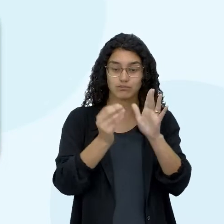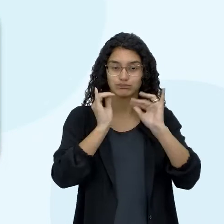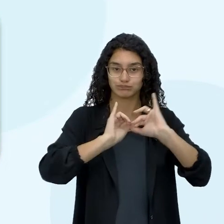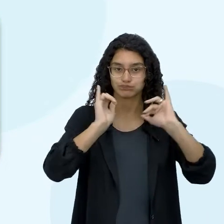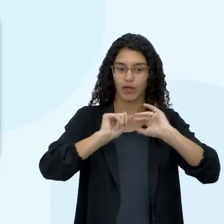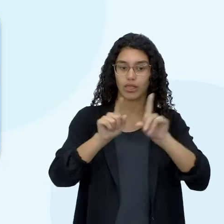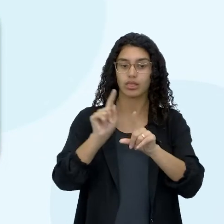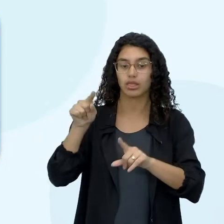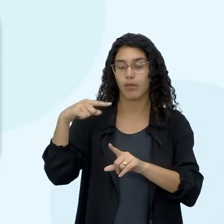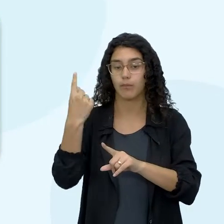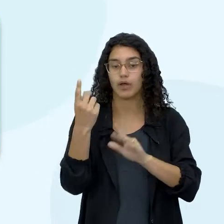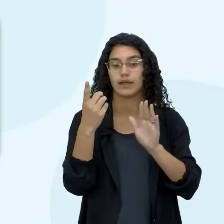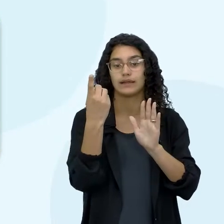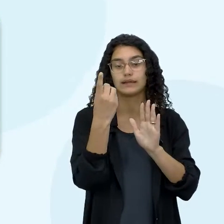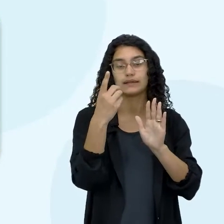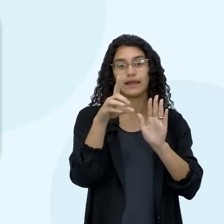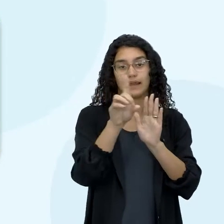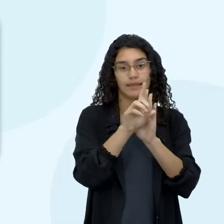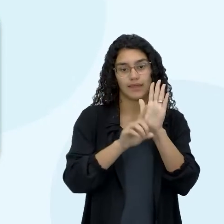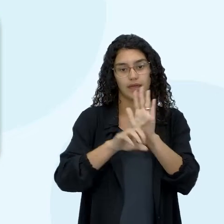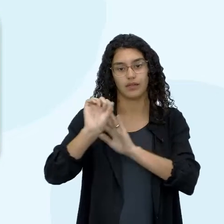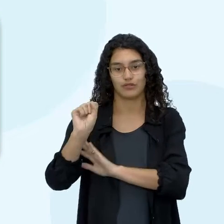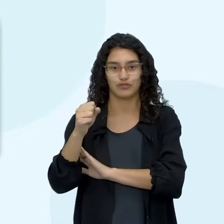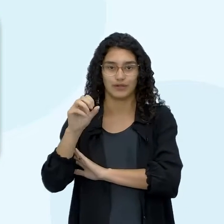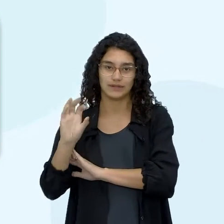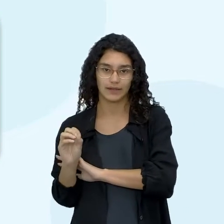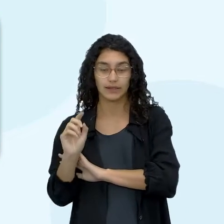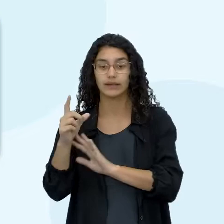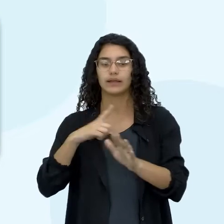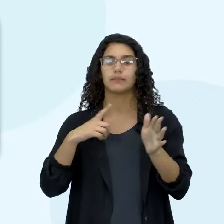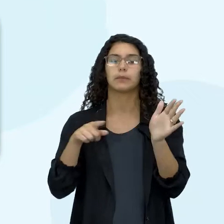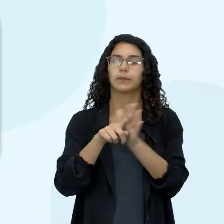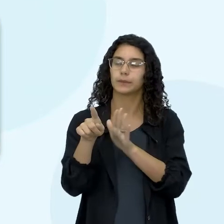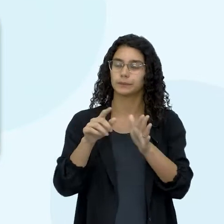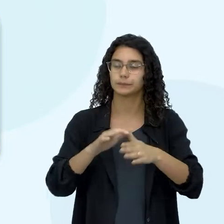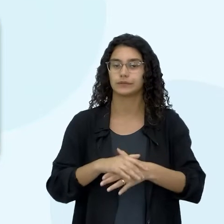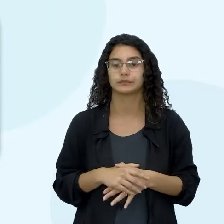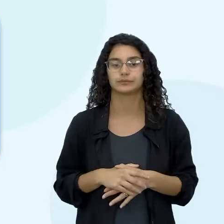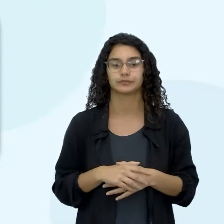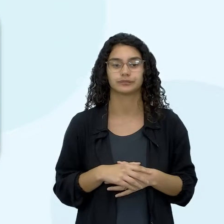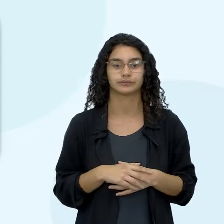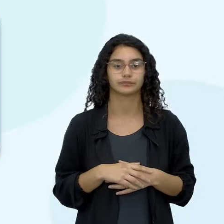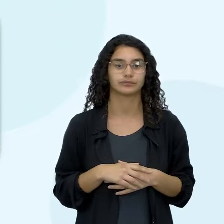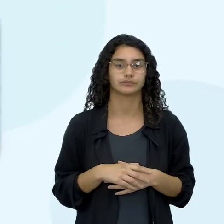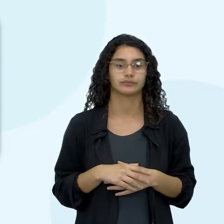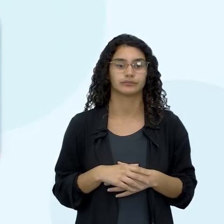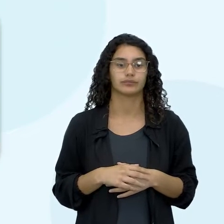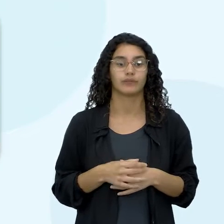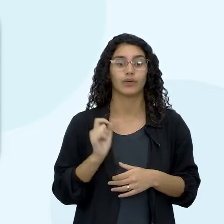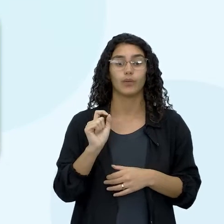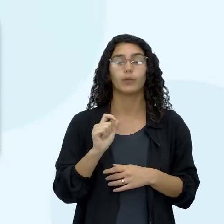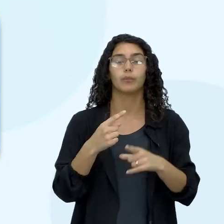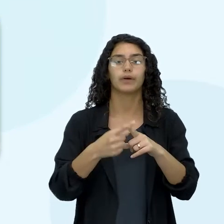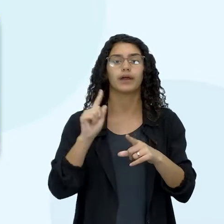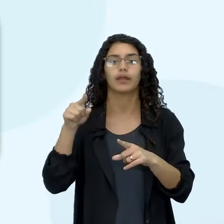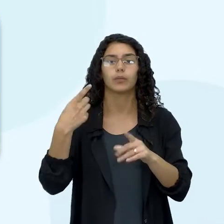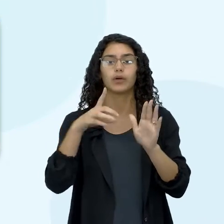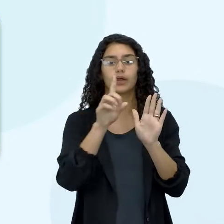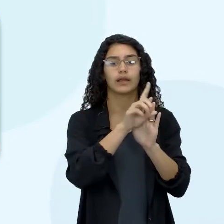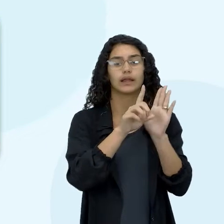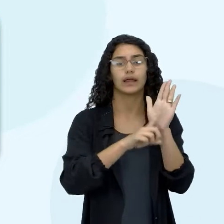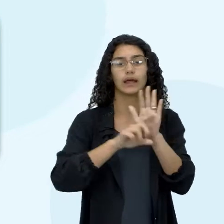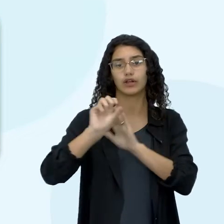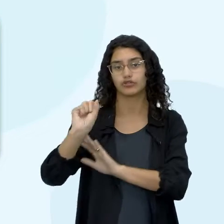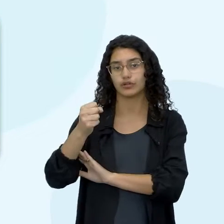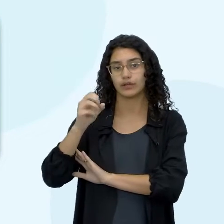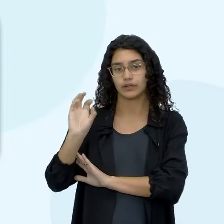popularizada após a década de 80. E aí vem uma pergunta, por que após a década de 80?